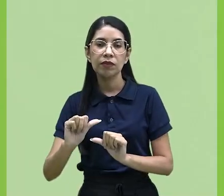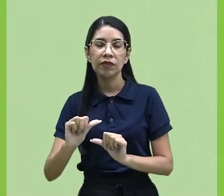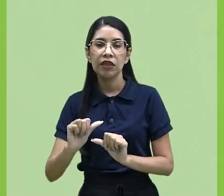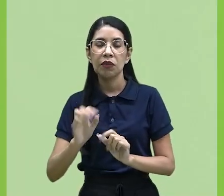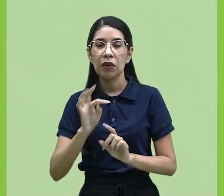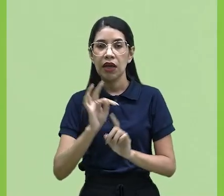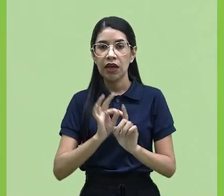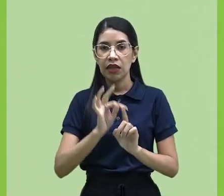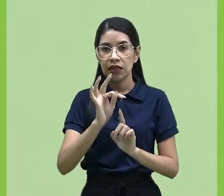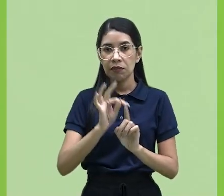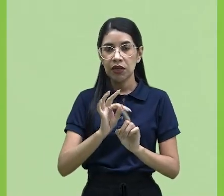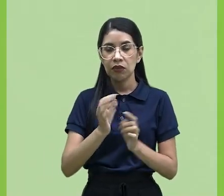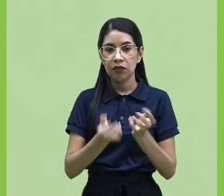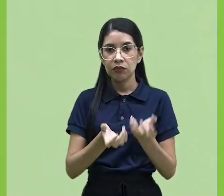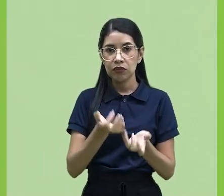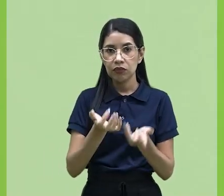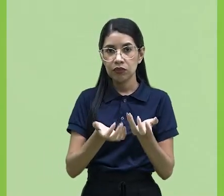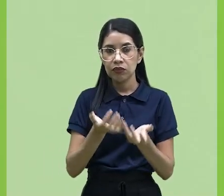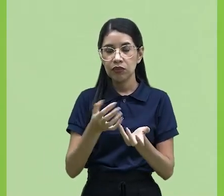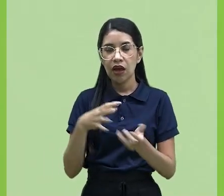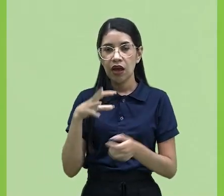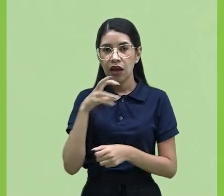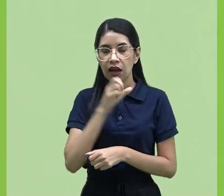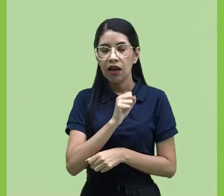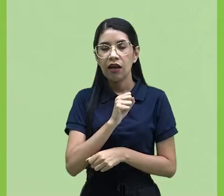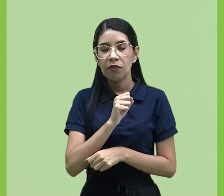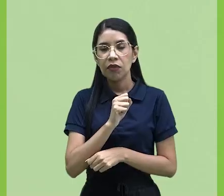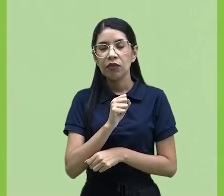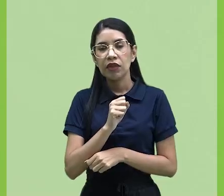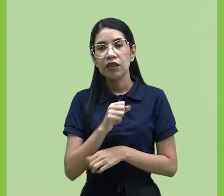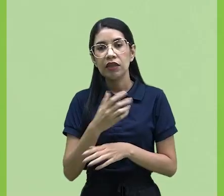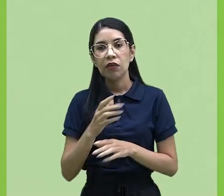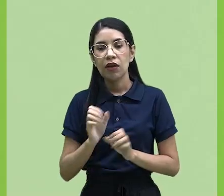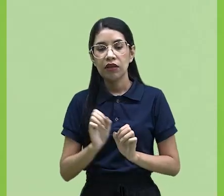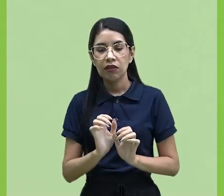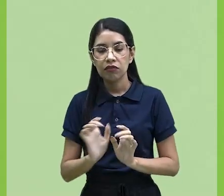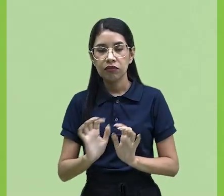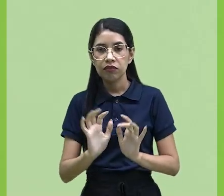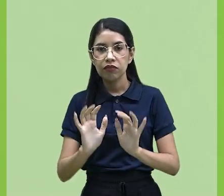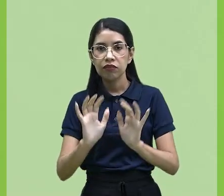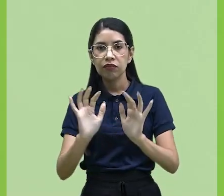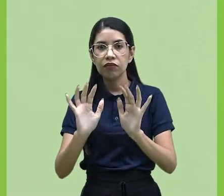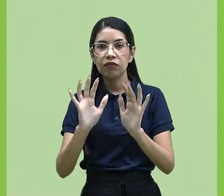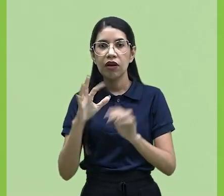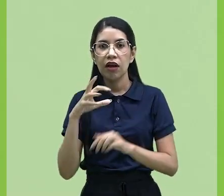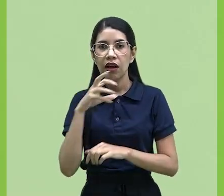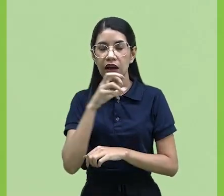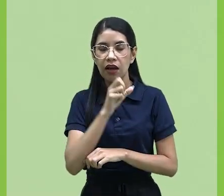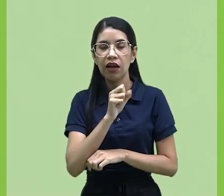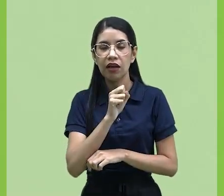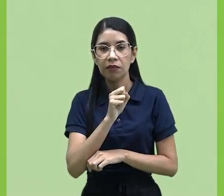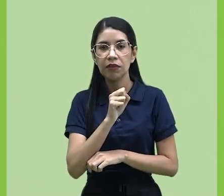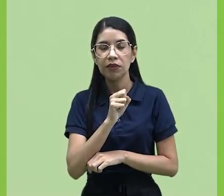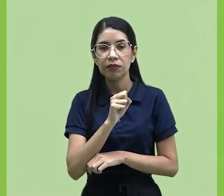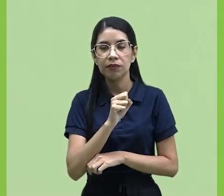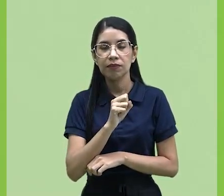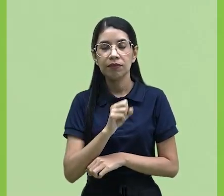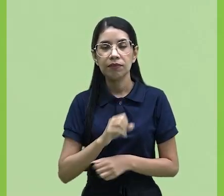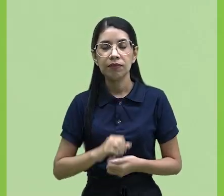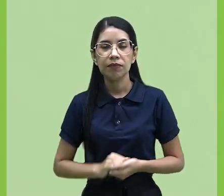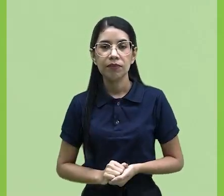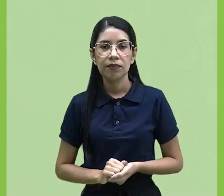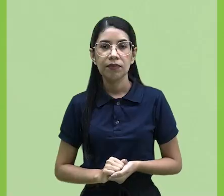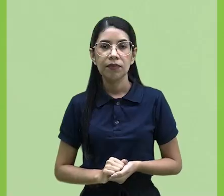Essa temperatura de ebulição é baixinha, curtinha, então ele acaba evaporando, né? É o termo que a gente usa, vaporizando